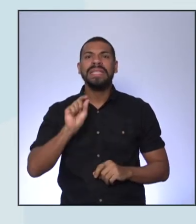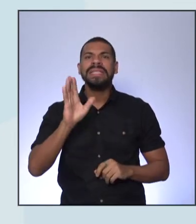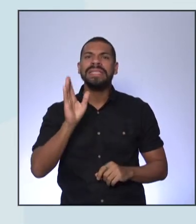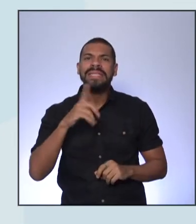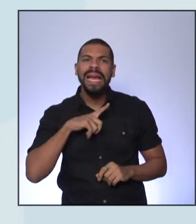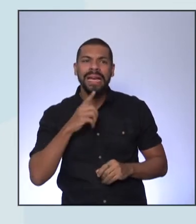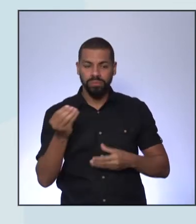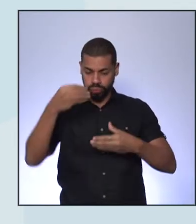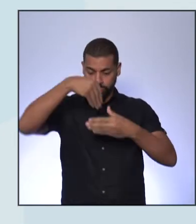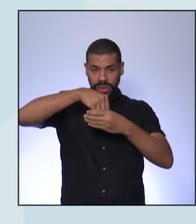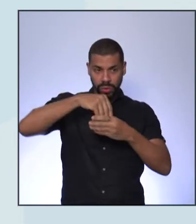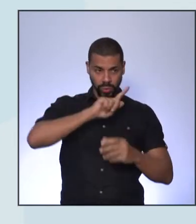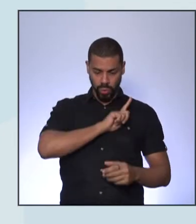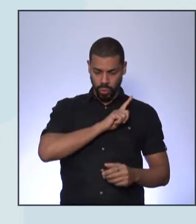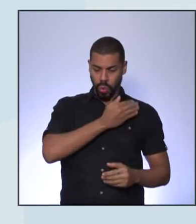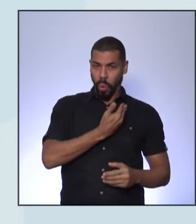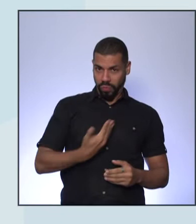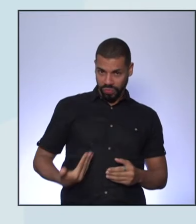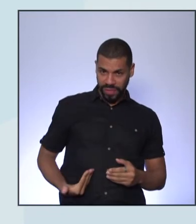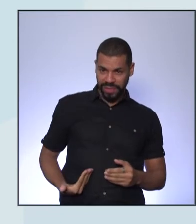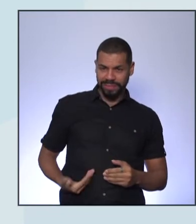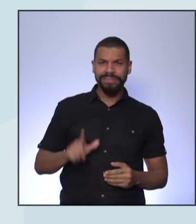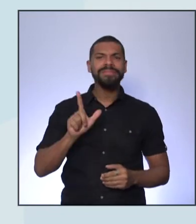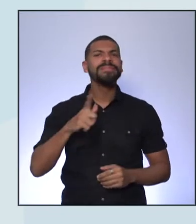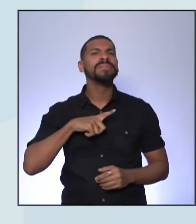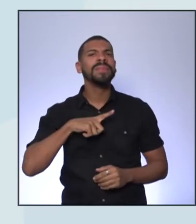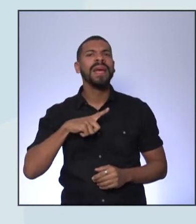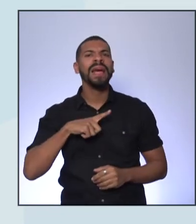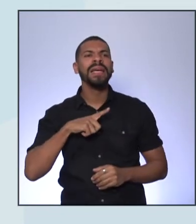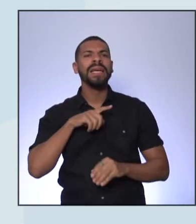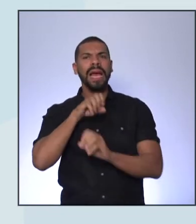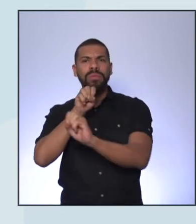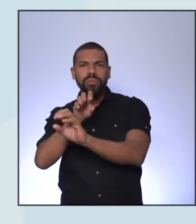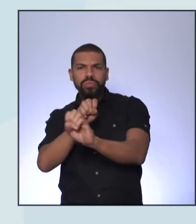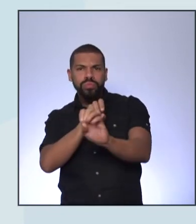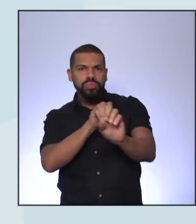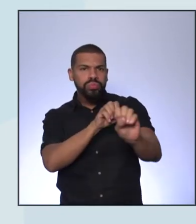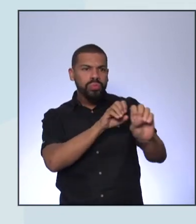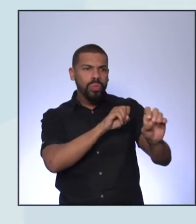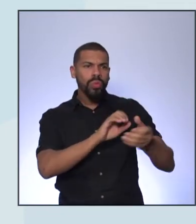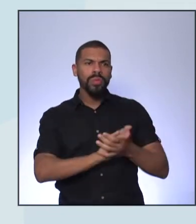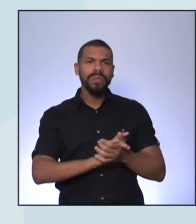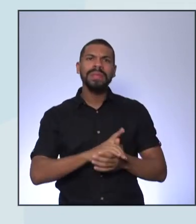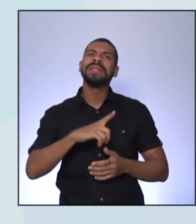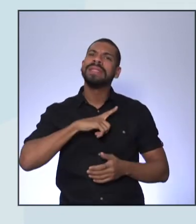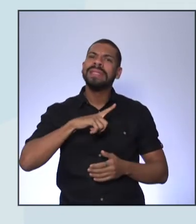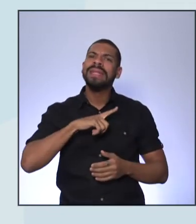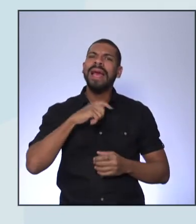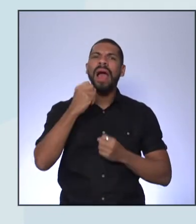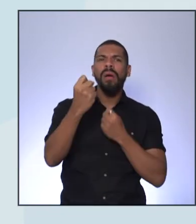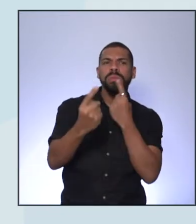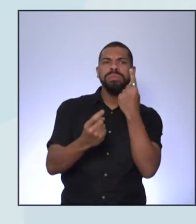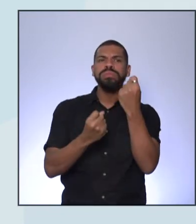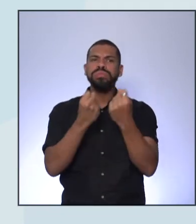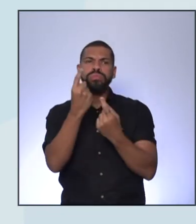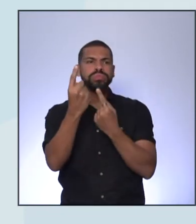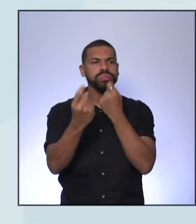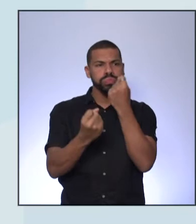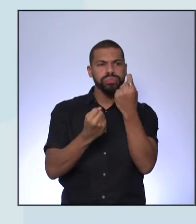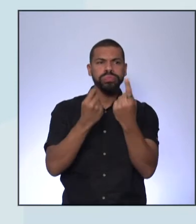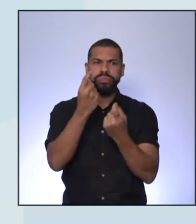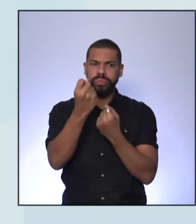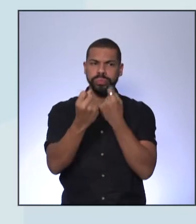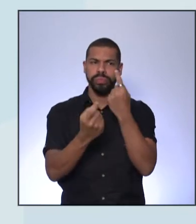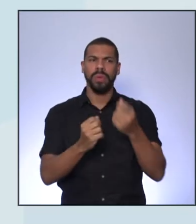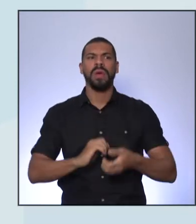do governo, que possibilita essa educação pública. Tem algumas formas de vocês continuarem esses